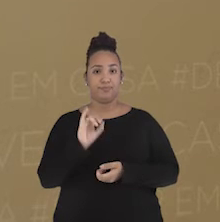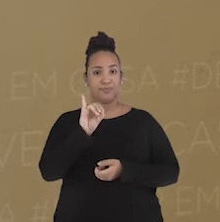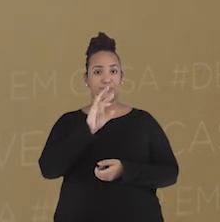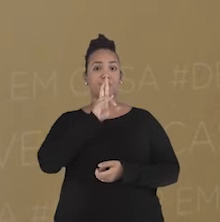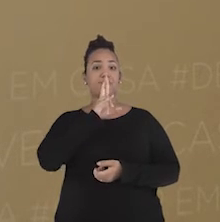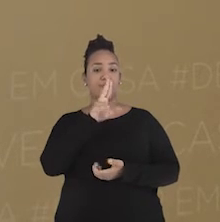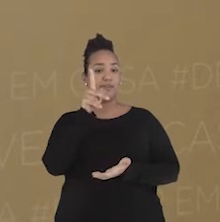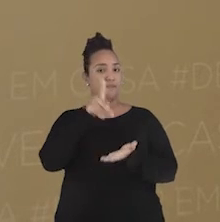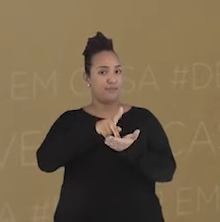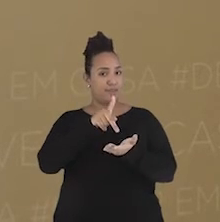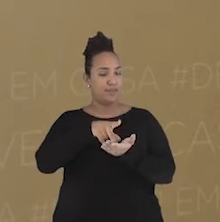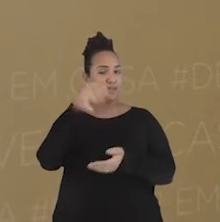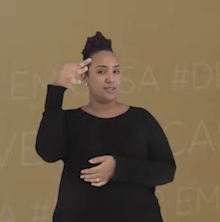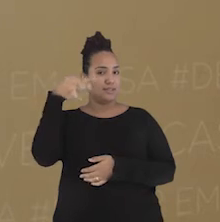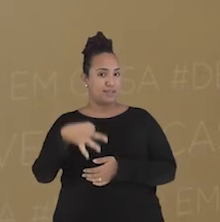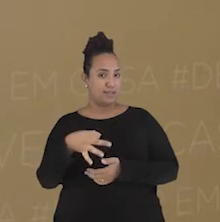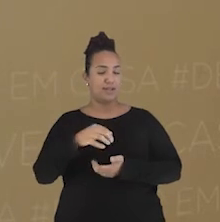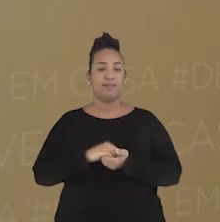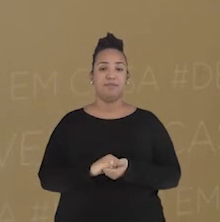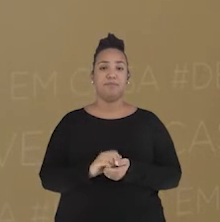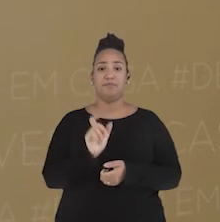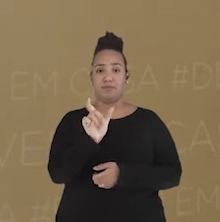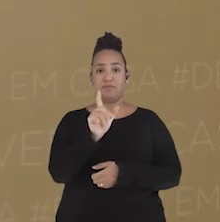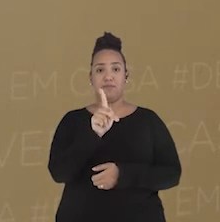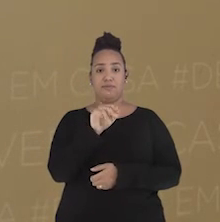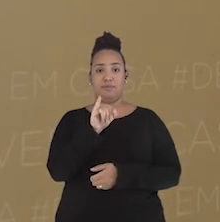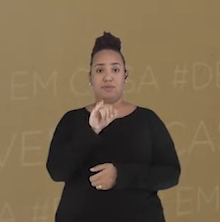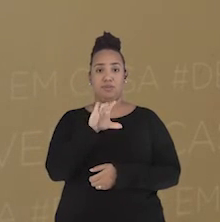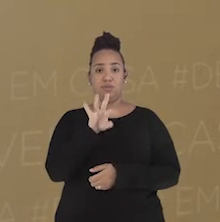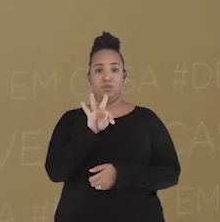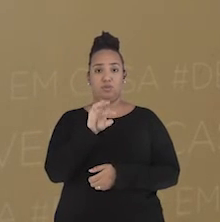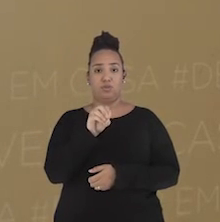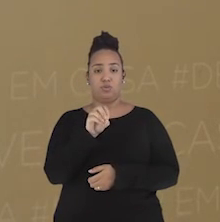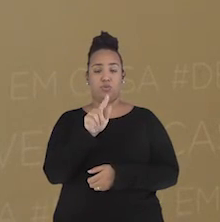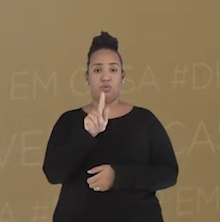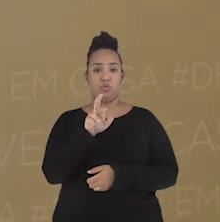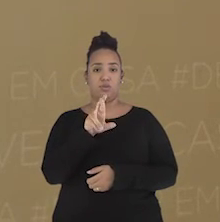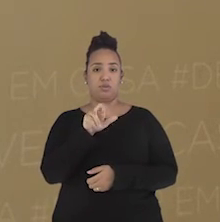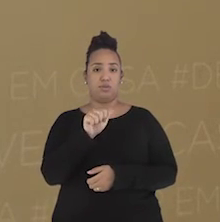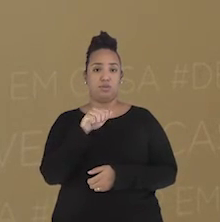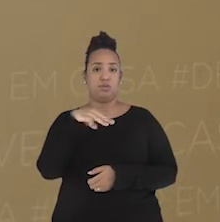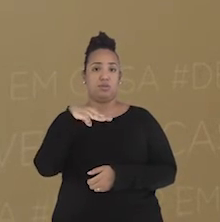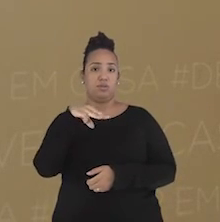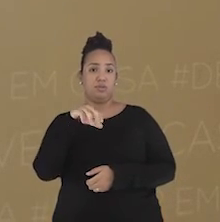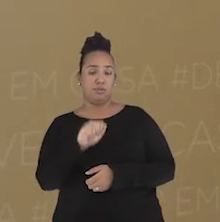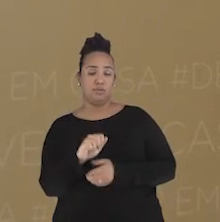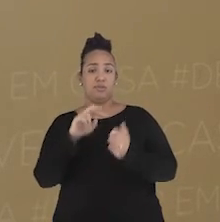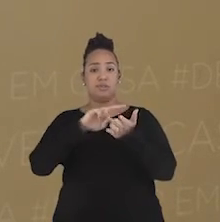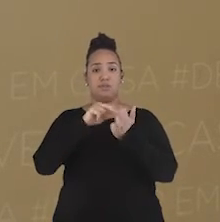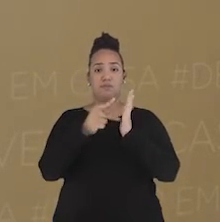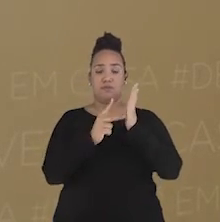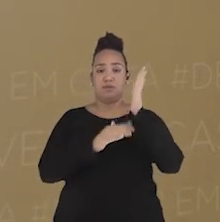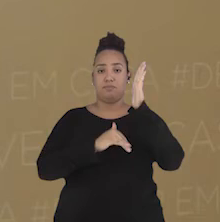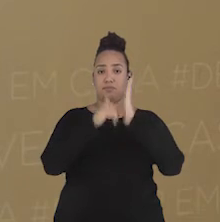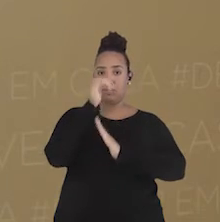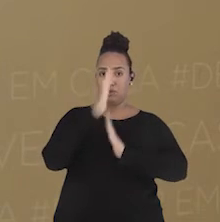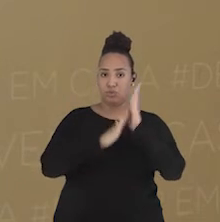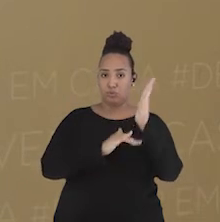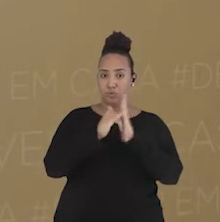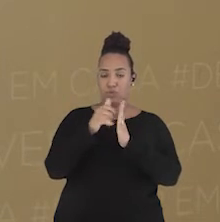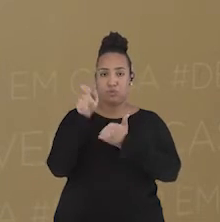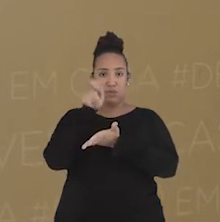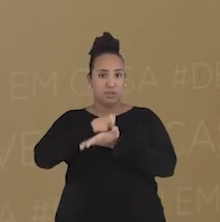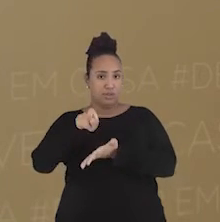Quem disse verdadeiro, acertou. O termo pictograma vem do latim pictus, que significa pintado, e do